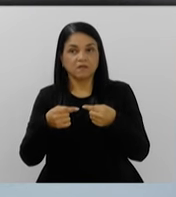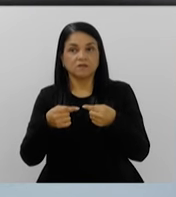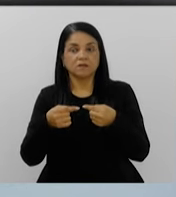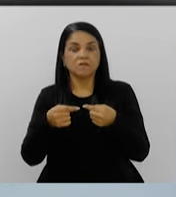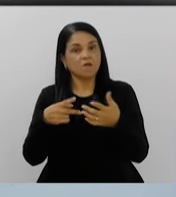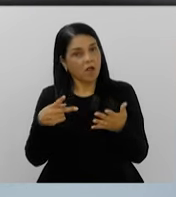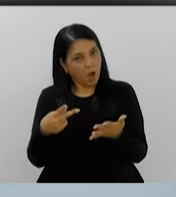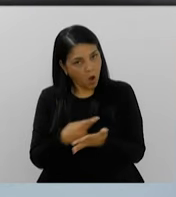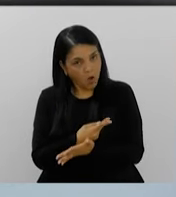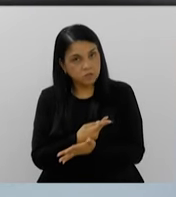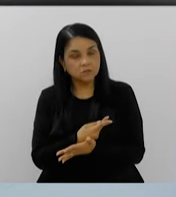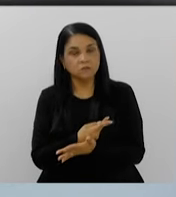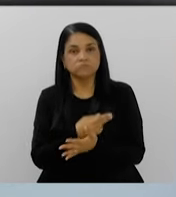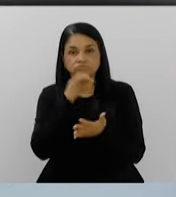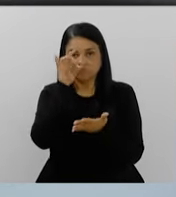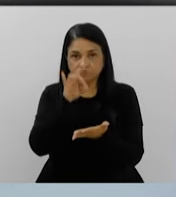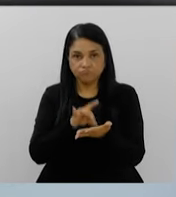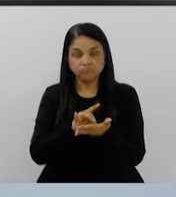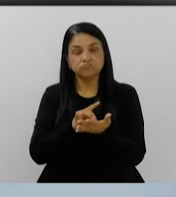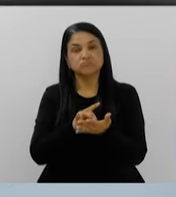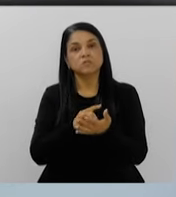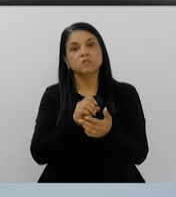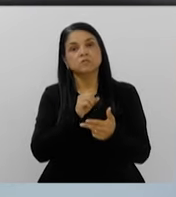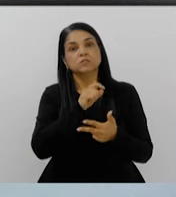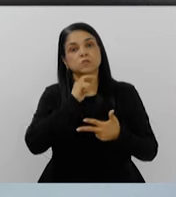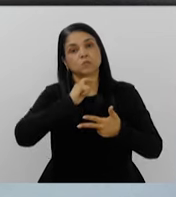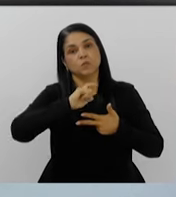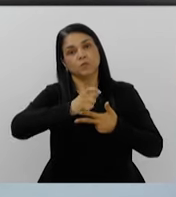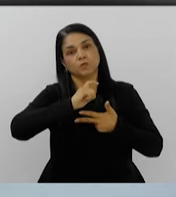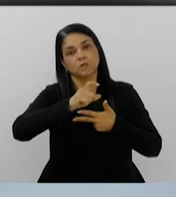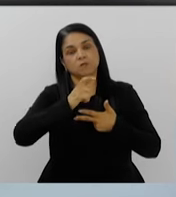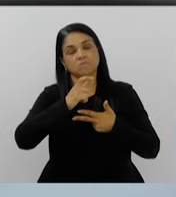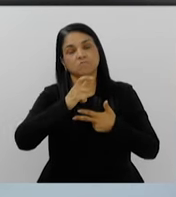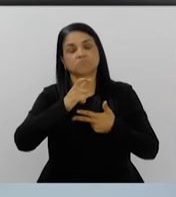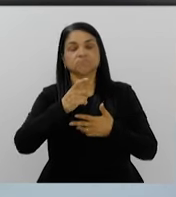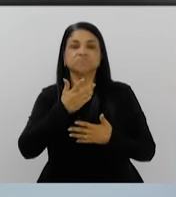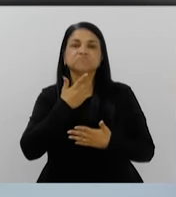ocorrer se o Poder Executivo assim o desejar.